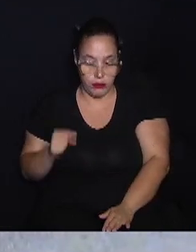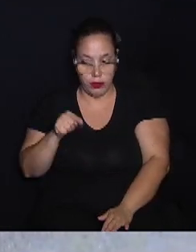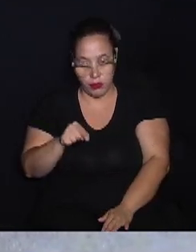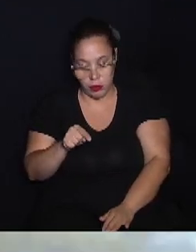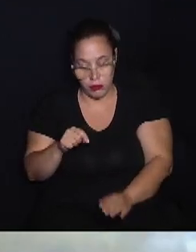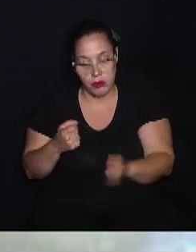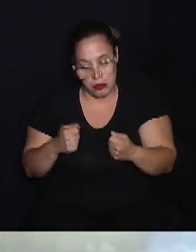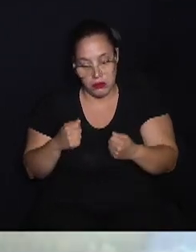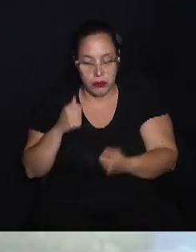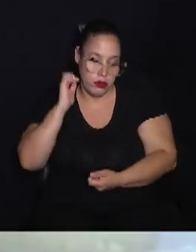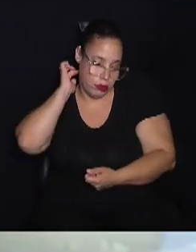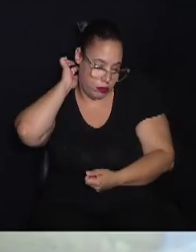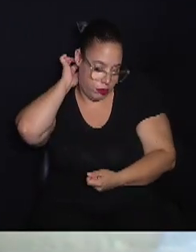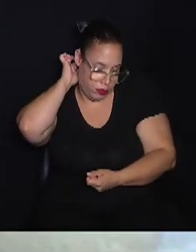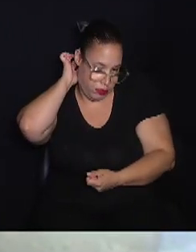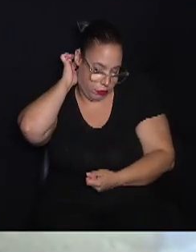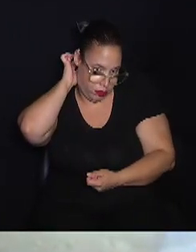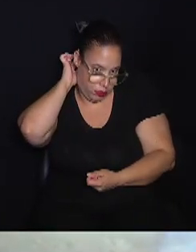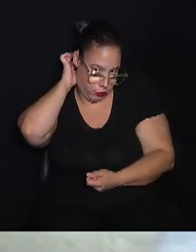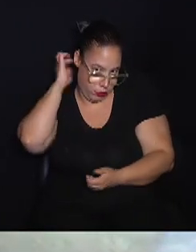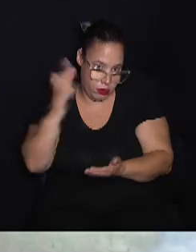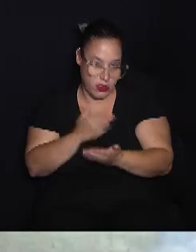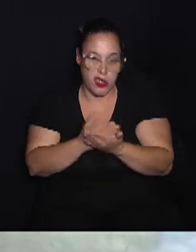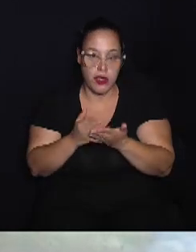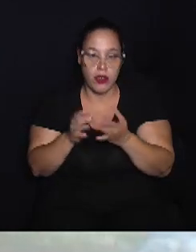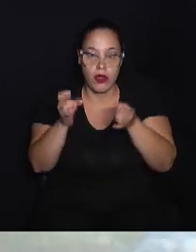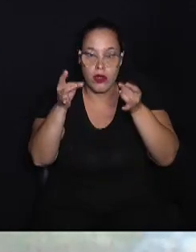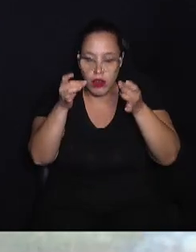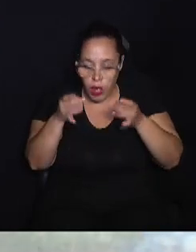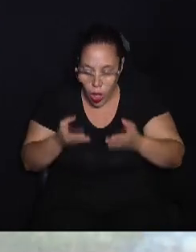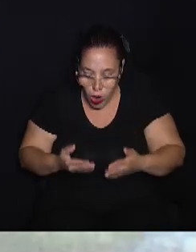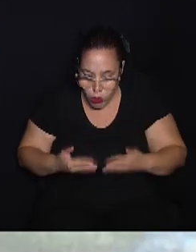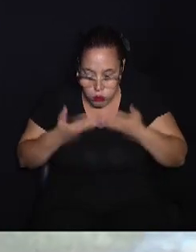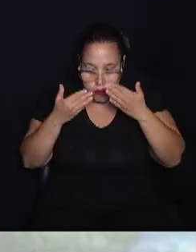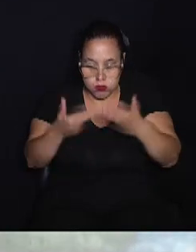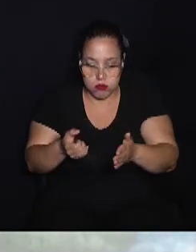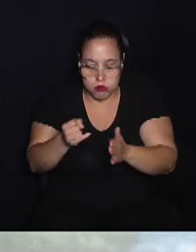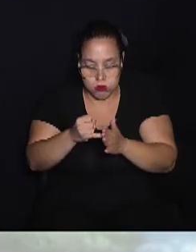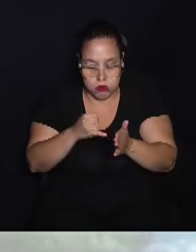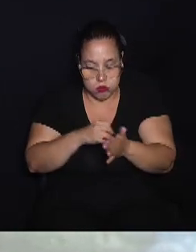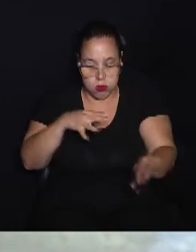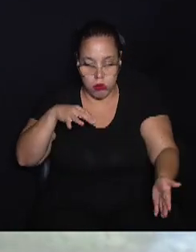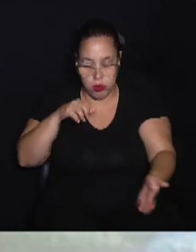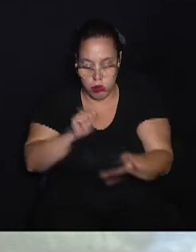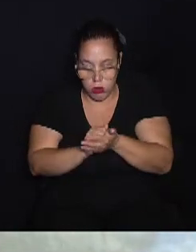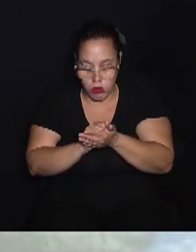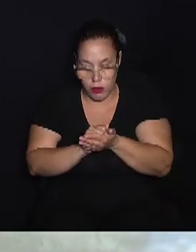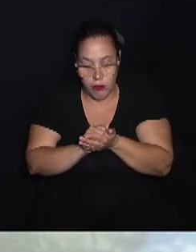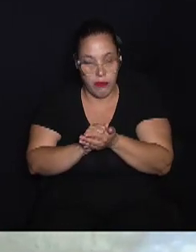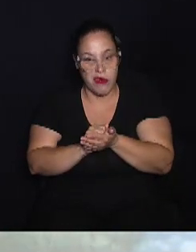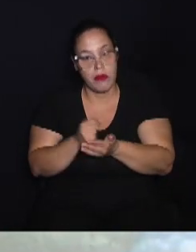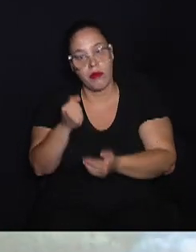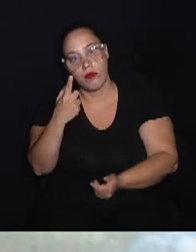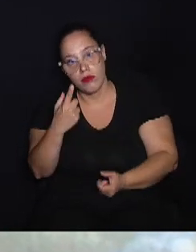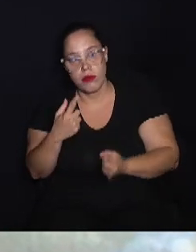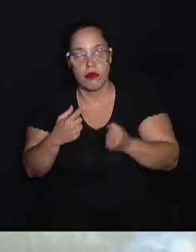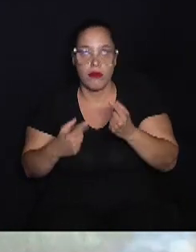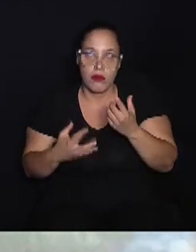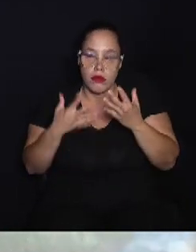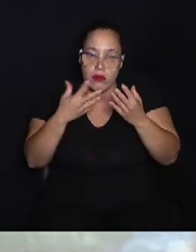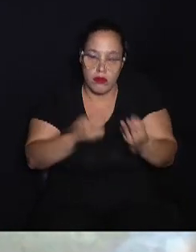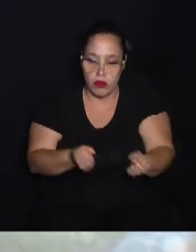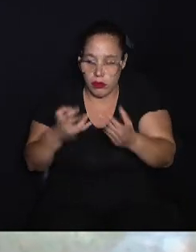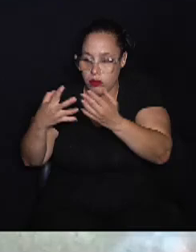condição e Então a partir de todos esses critérios levantados né no ato do cadastro eh cada criança recebe para cada